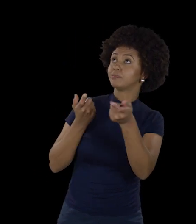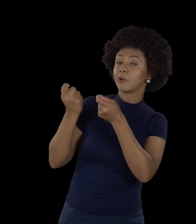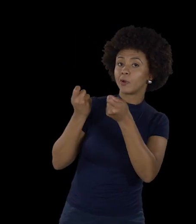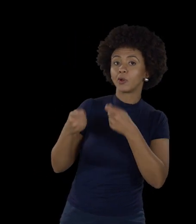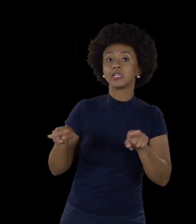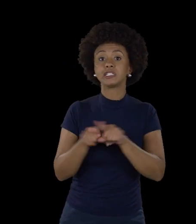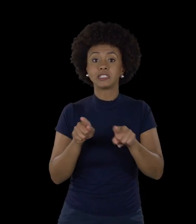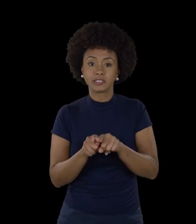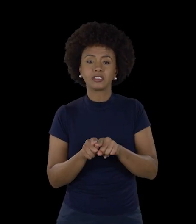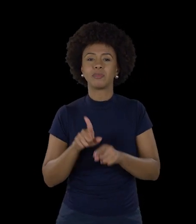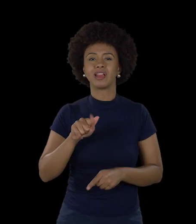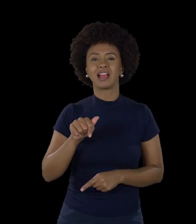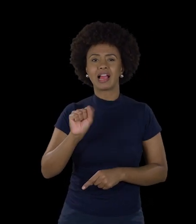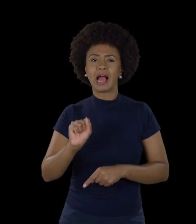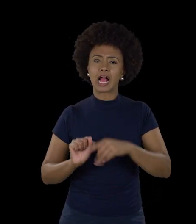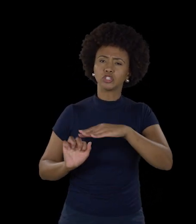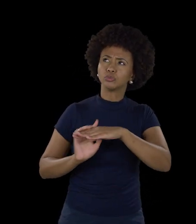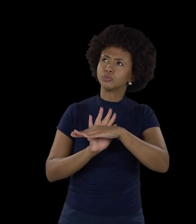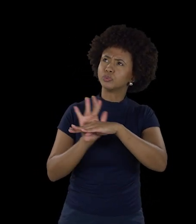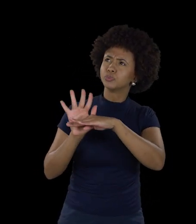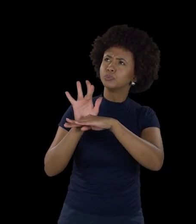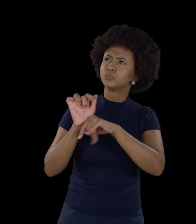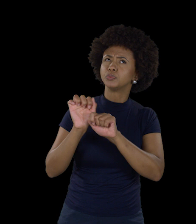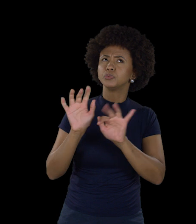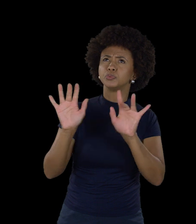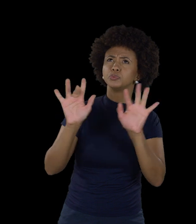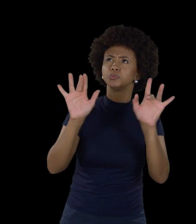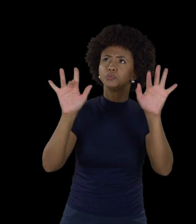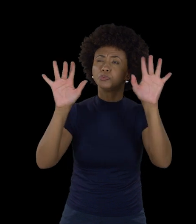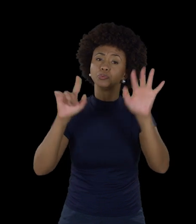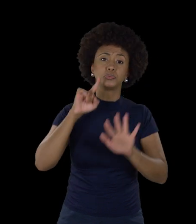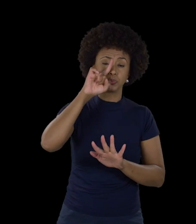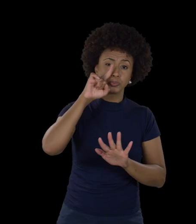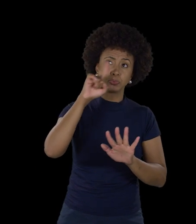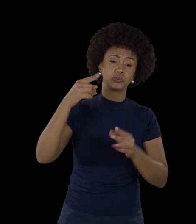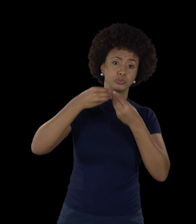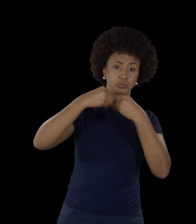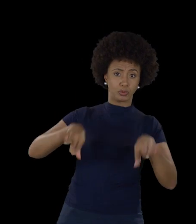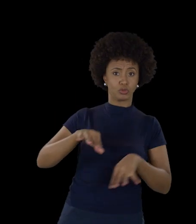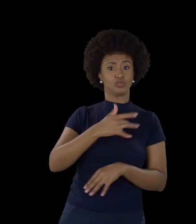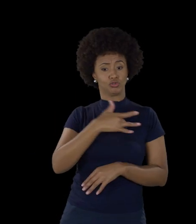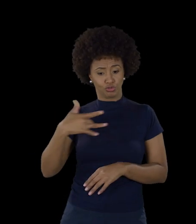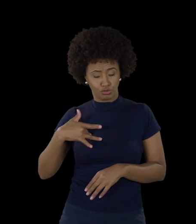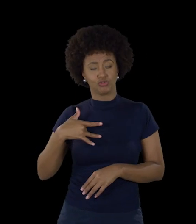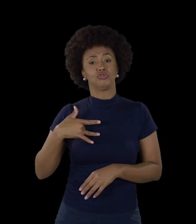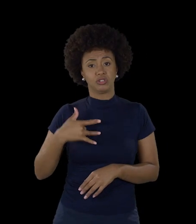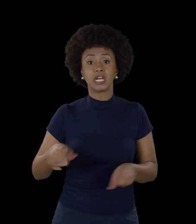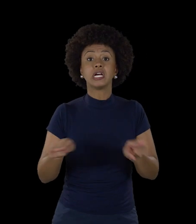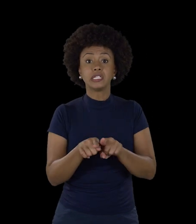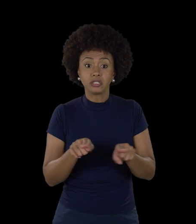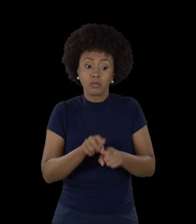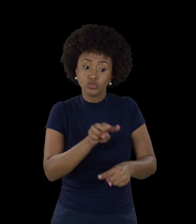gases nocivos e a proteção de toda a vida silvestre. Para preservar, é preciso, antes de